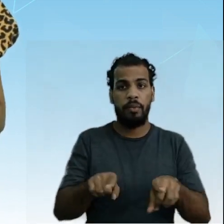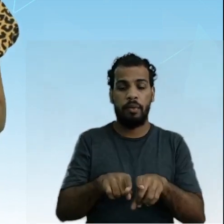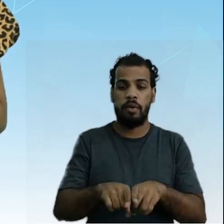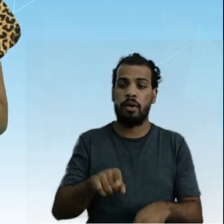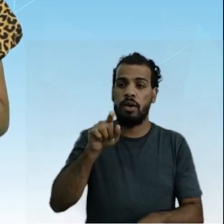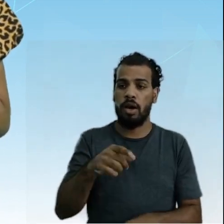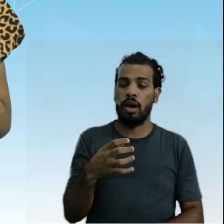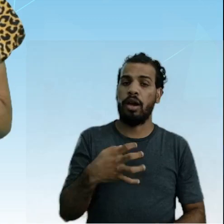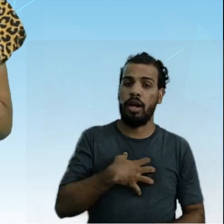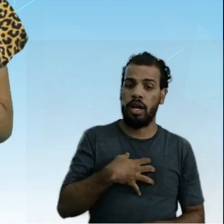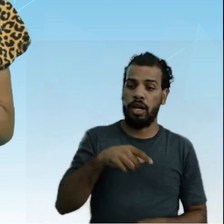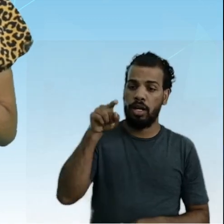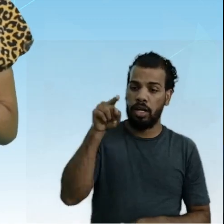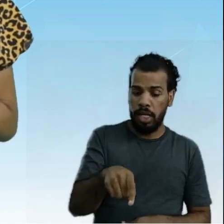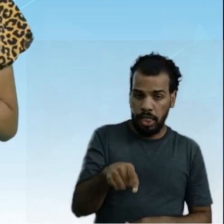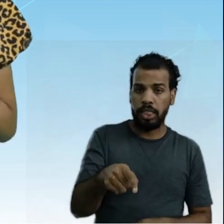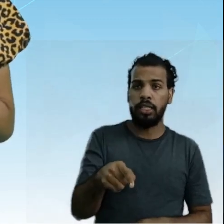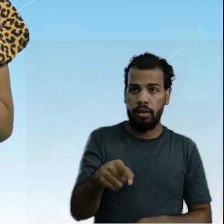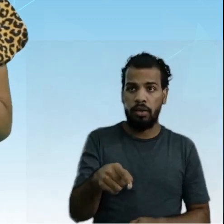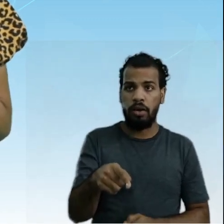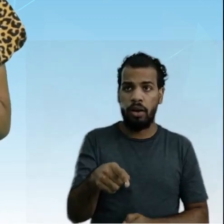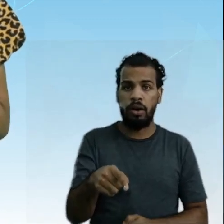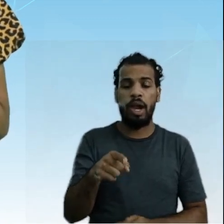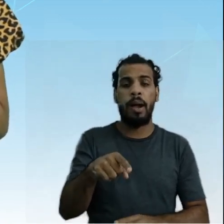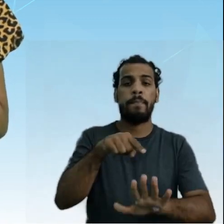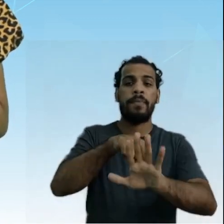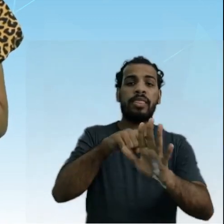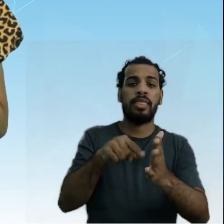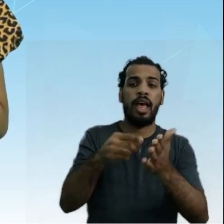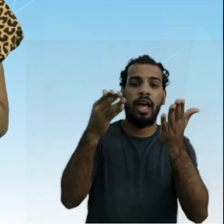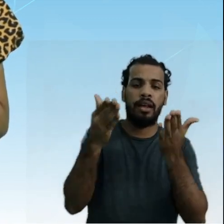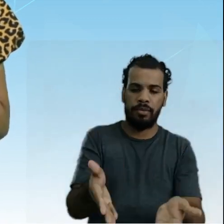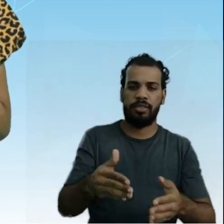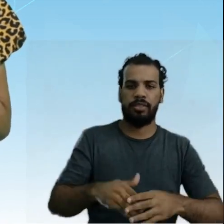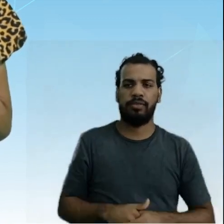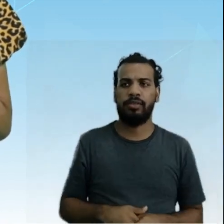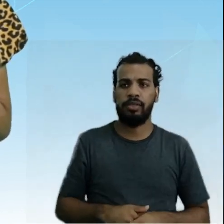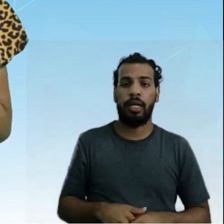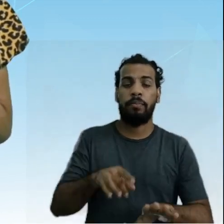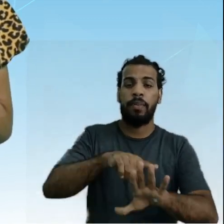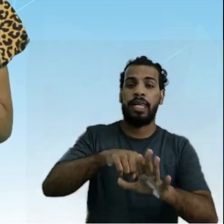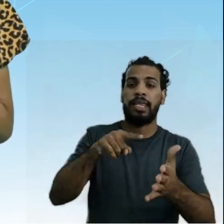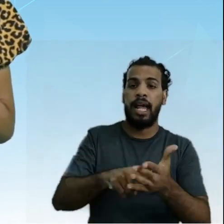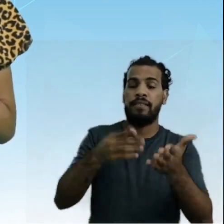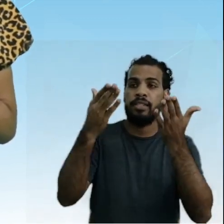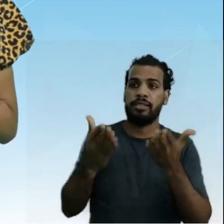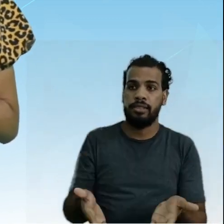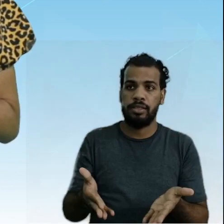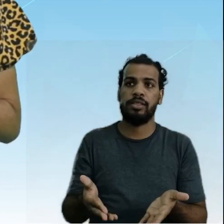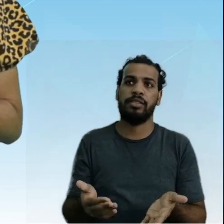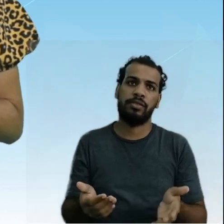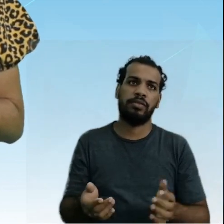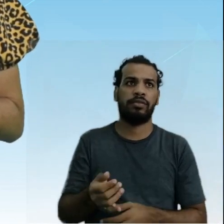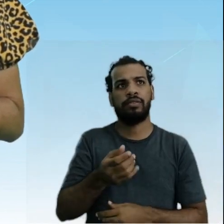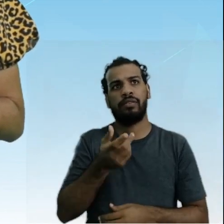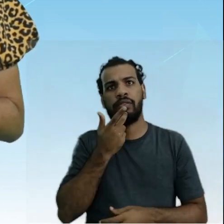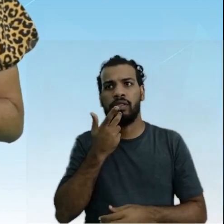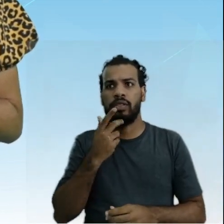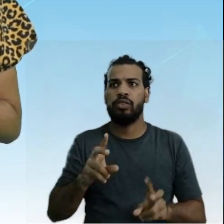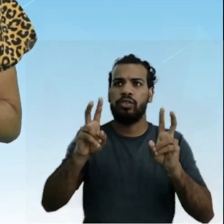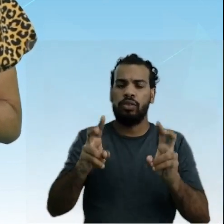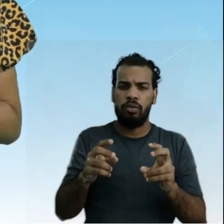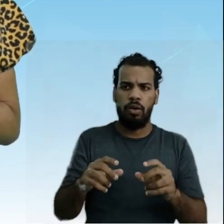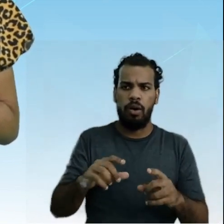o sentido disso é isso. Sim, Isso é uma metáfora, minha gente. Isso é uma metáfora. Isso aí. Claro que a gente não vamos fazer